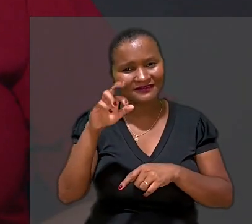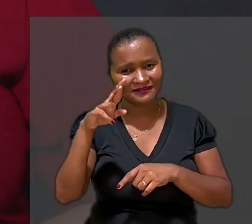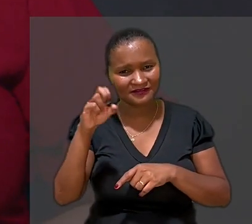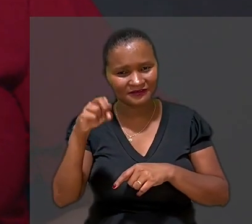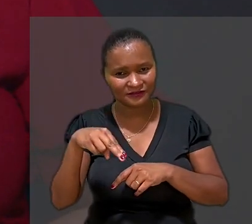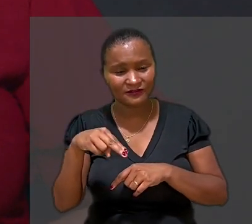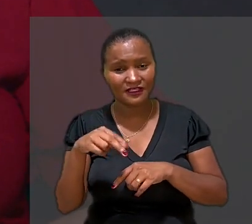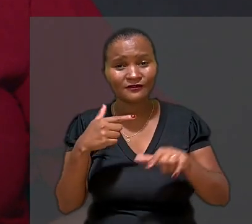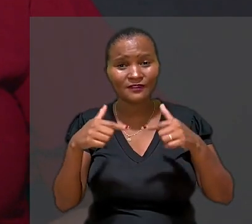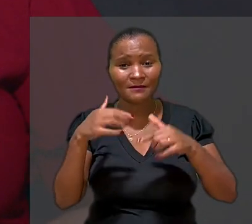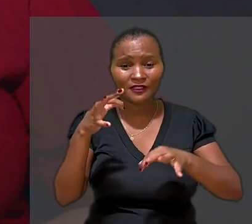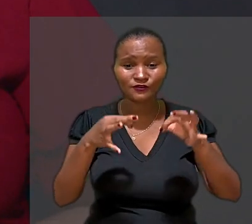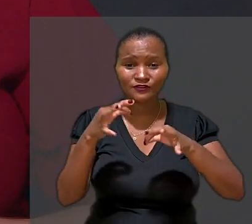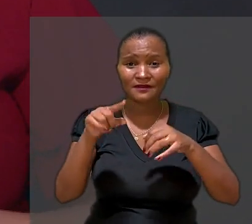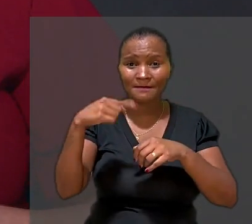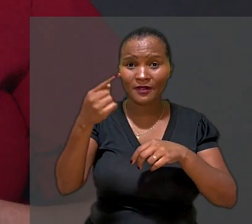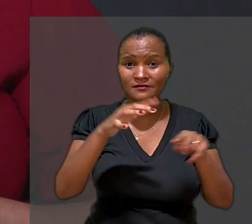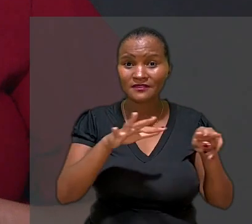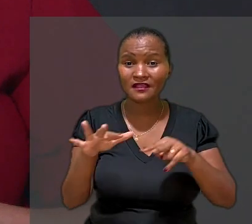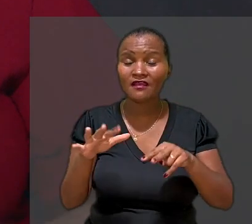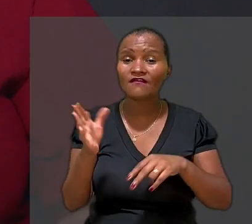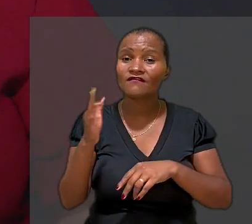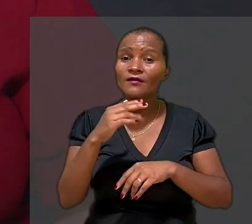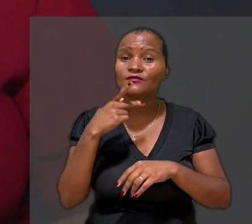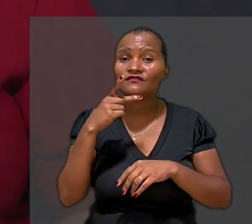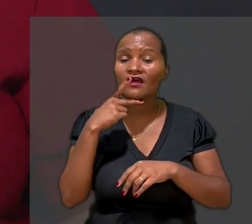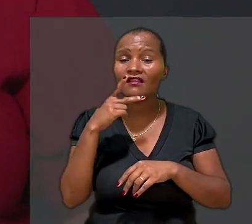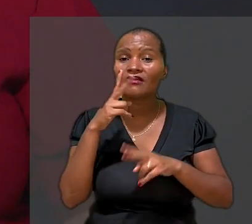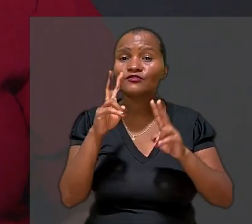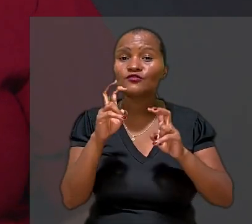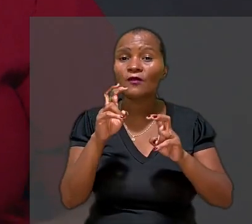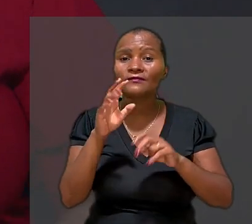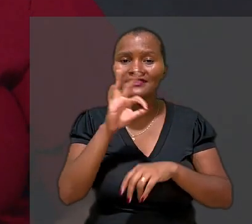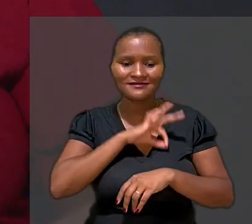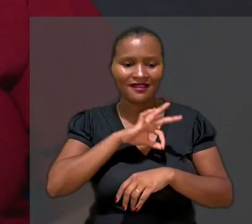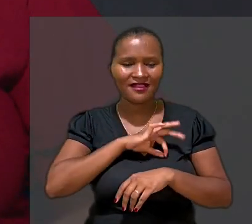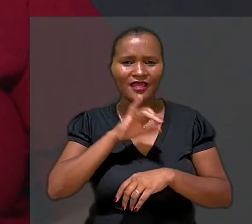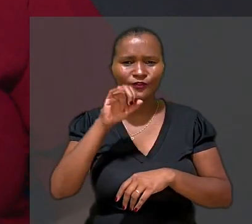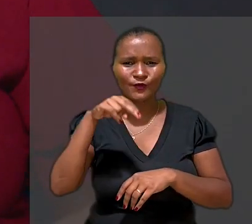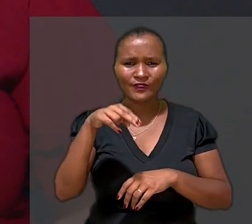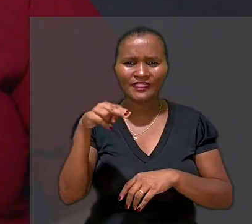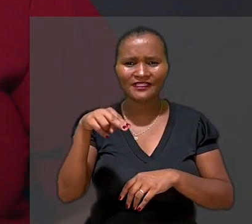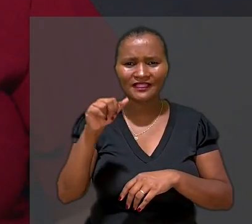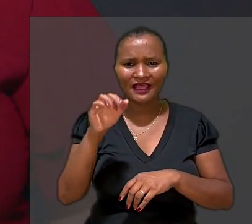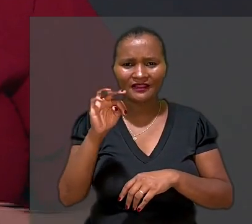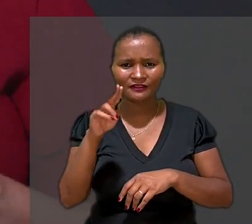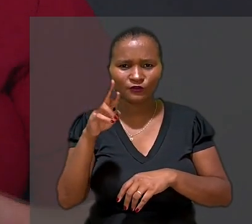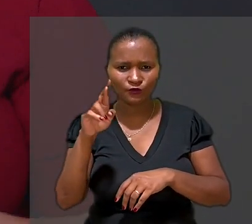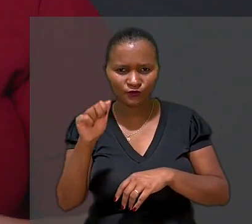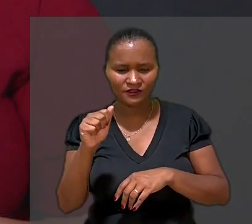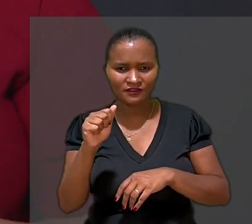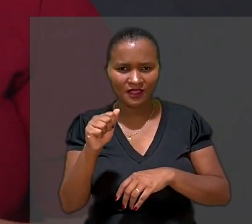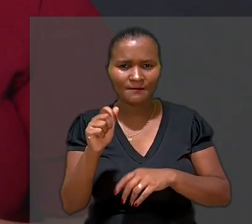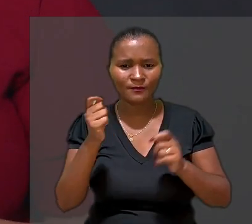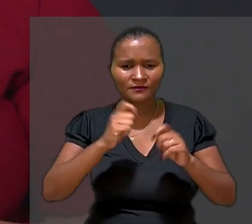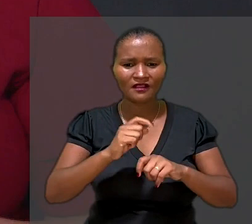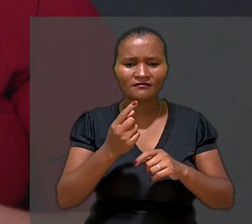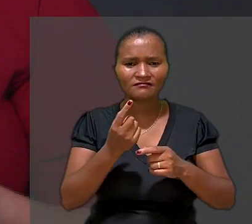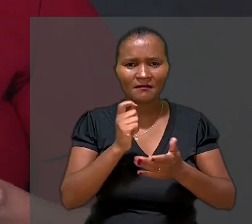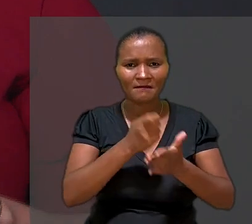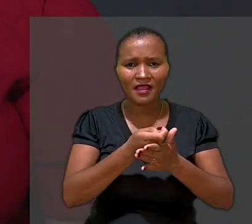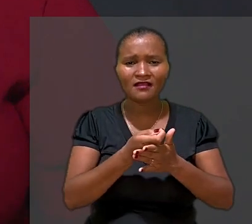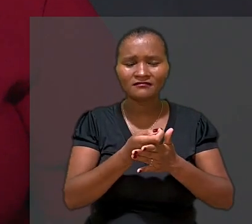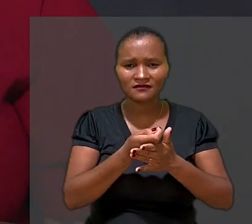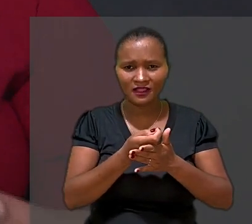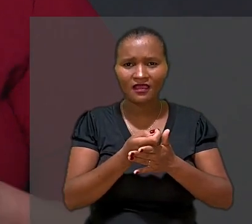Trabalho e Justiça da próxima semana, nós vamos falar sobre salário in natura. É uma possibilidade de remuneração em que os valores são pagos na